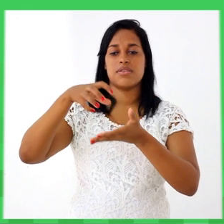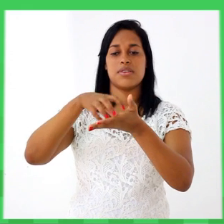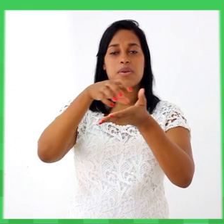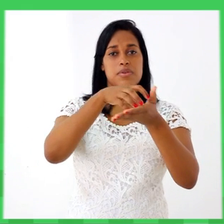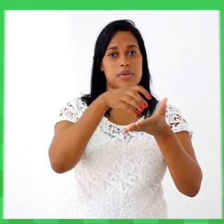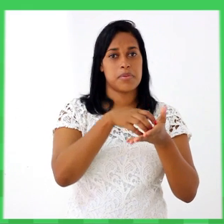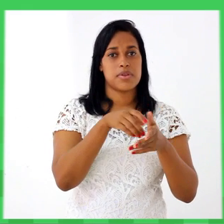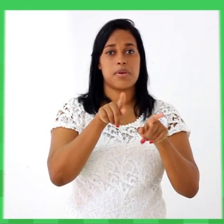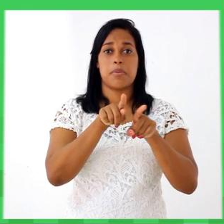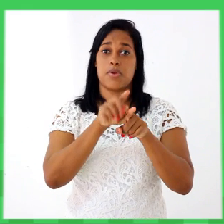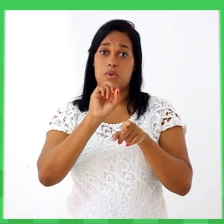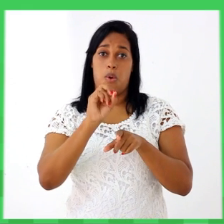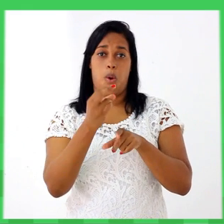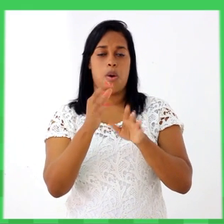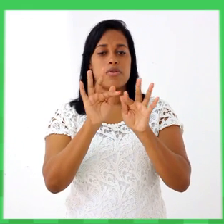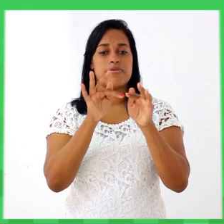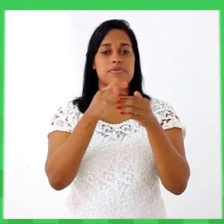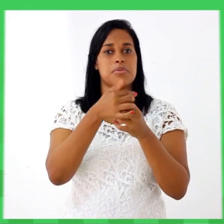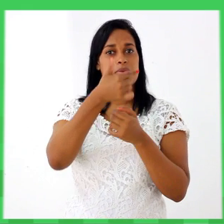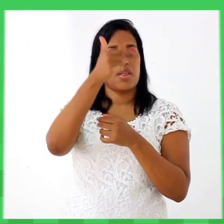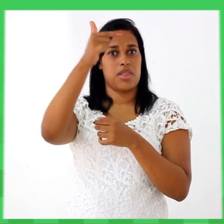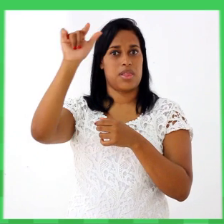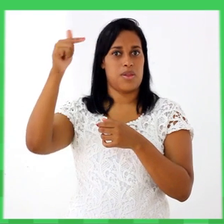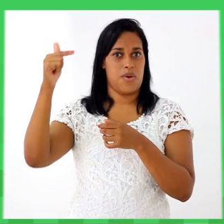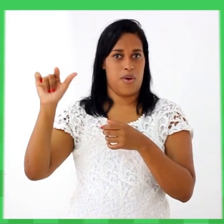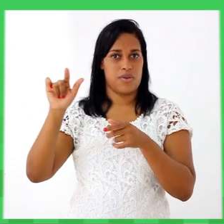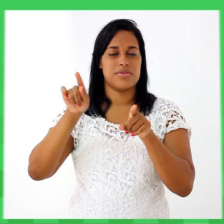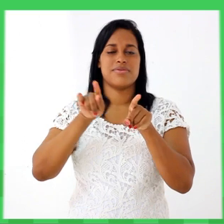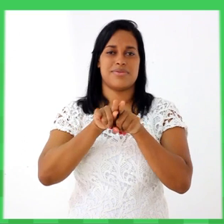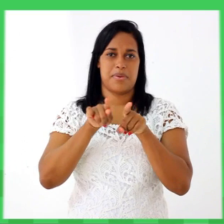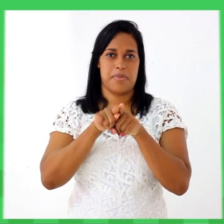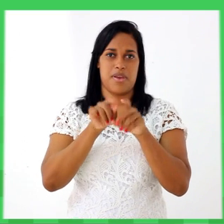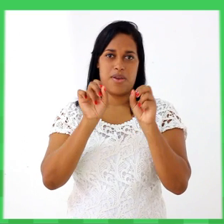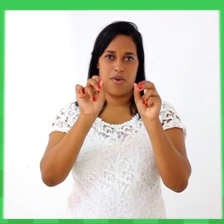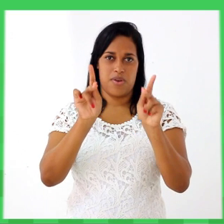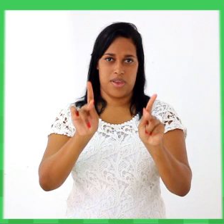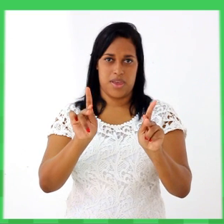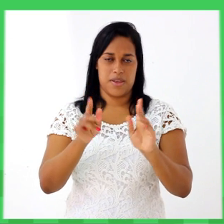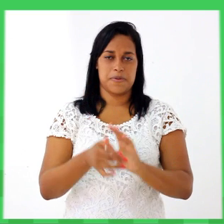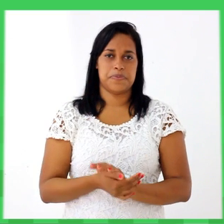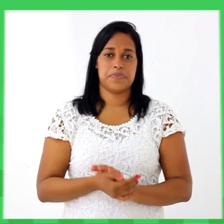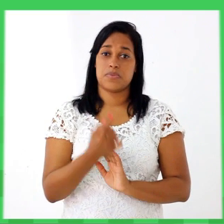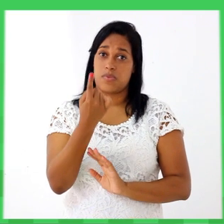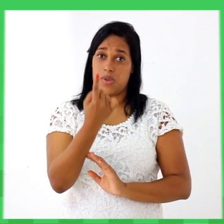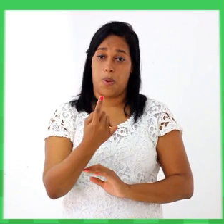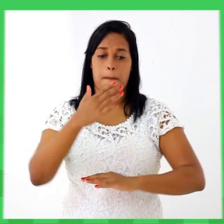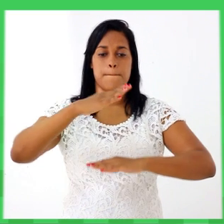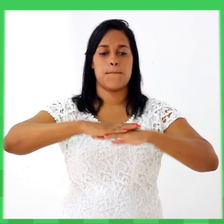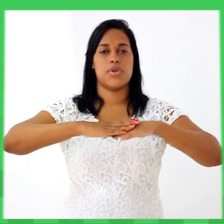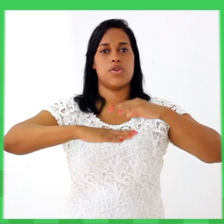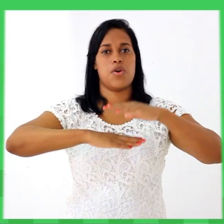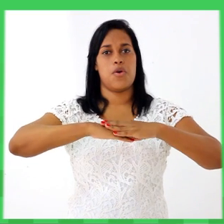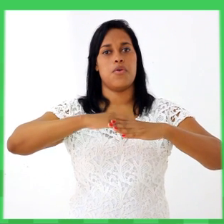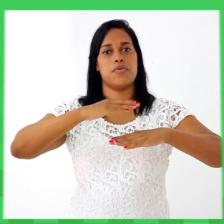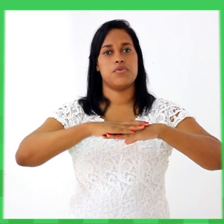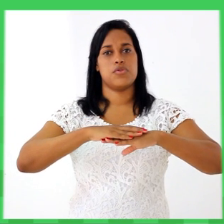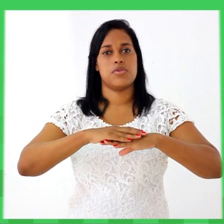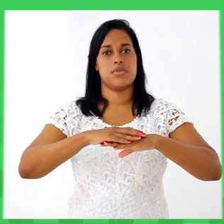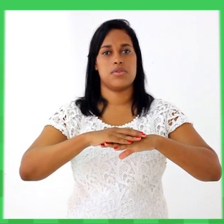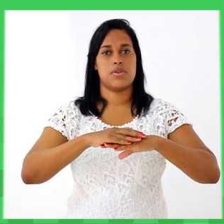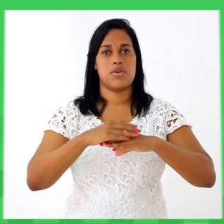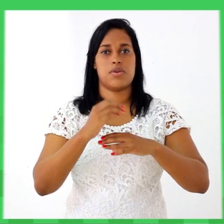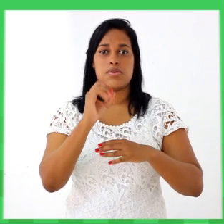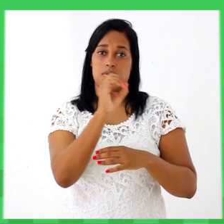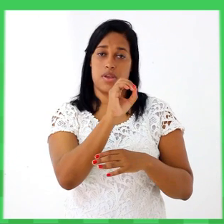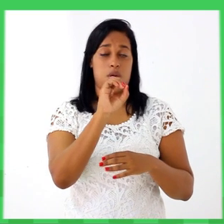os parênteses que estão do outro lado, que estão do lado de departamentos, ok? Então, um empregado pode gerenciar 0